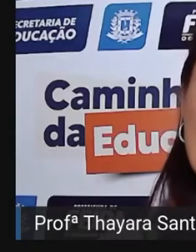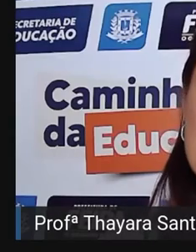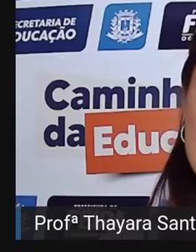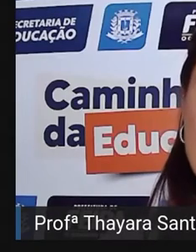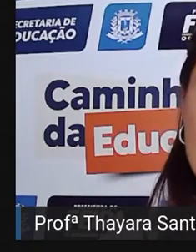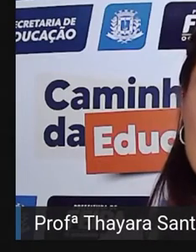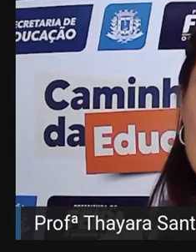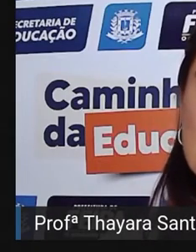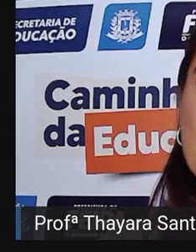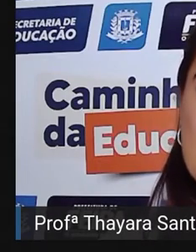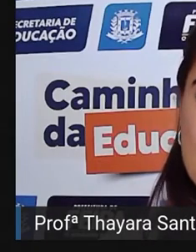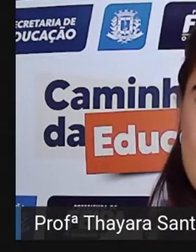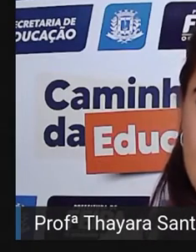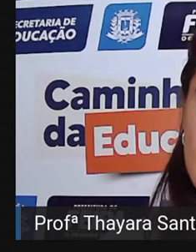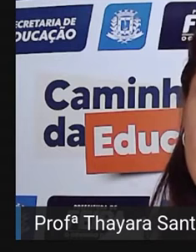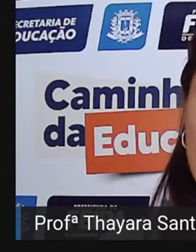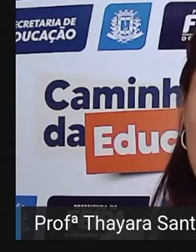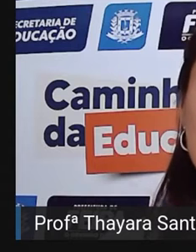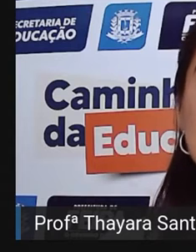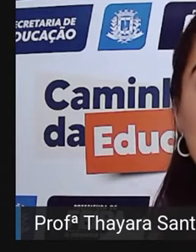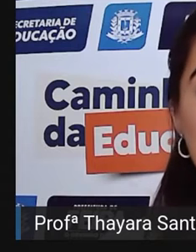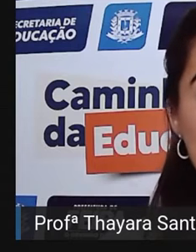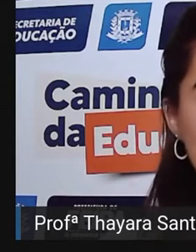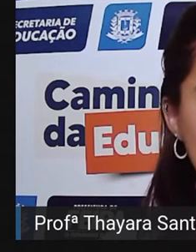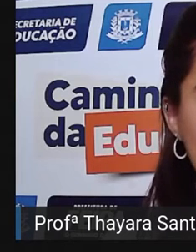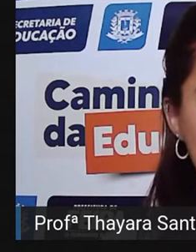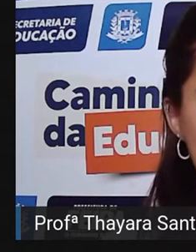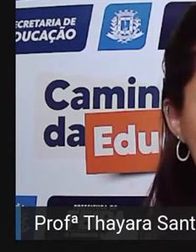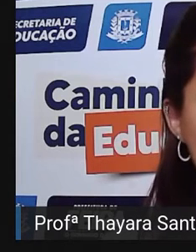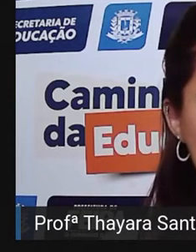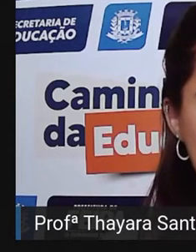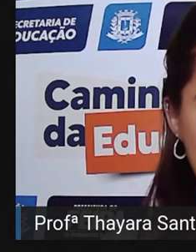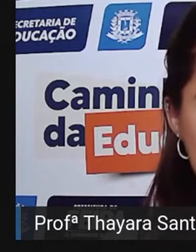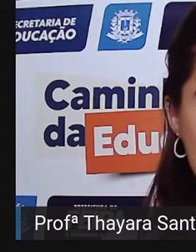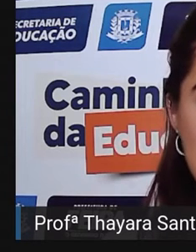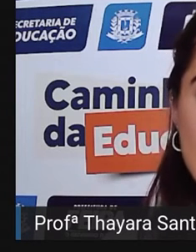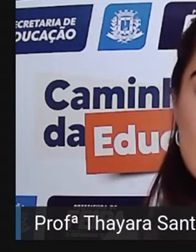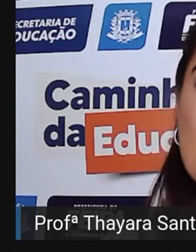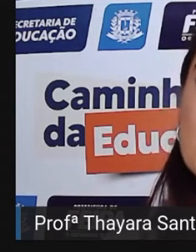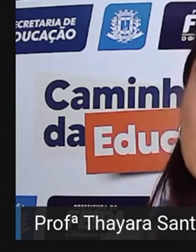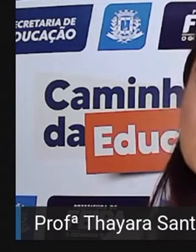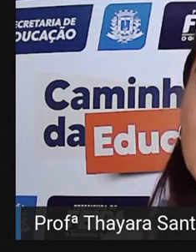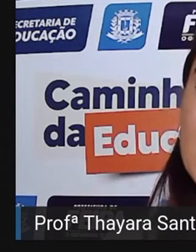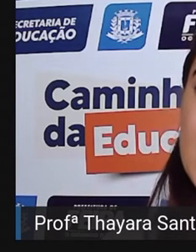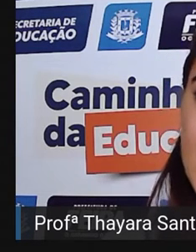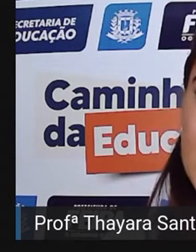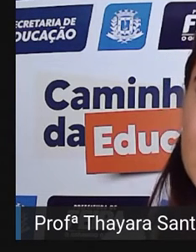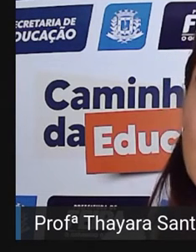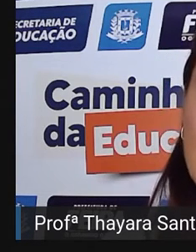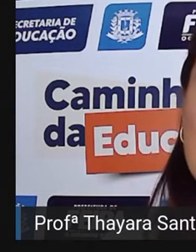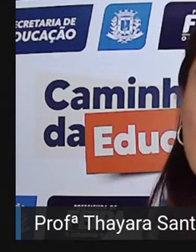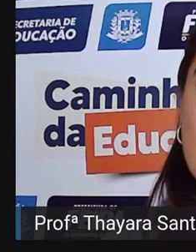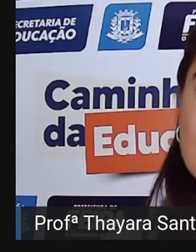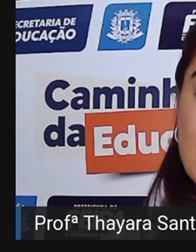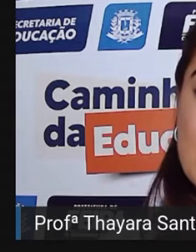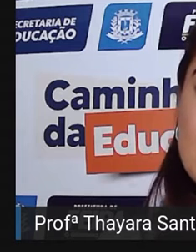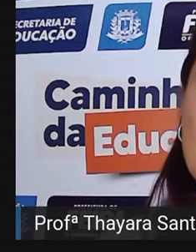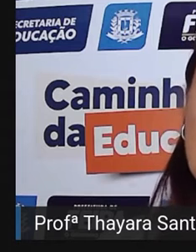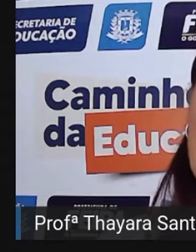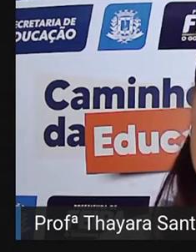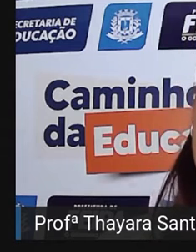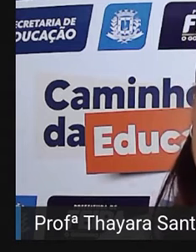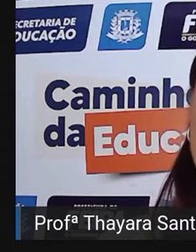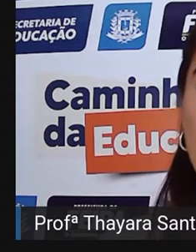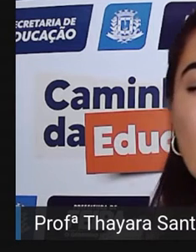Olá pessoal, tudo bem com vocês? Eu sou a professora Tara Santos de Ciências, sou uma mulher de pele clara, tenho um cabelo castanho